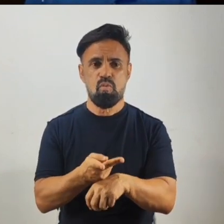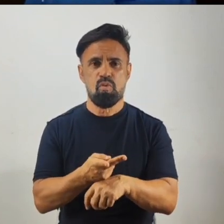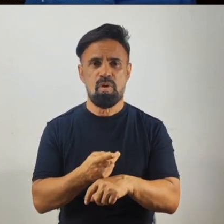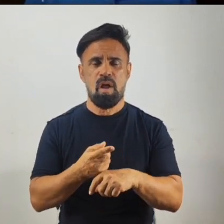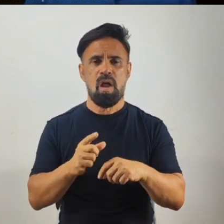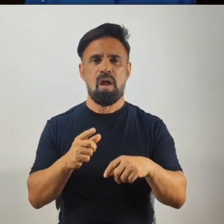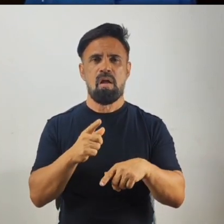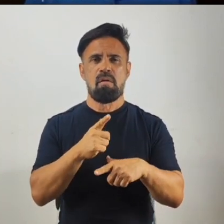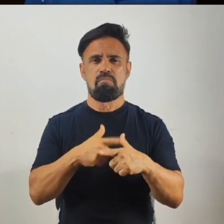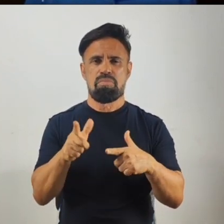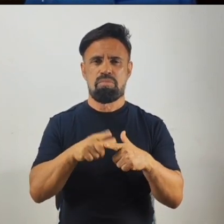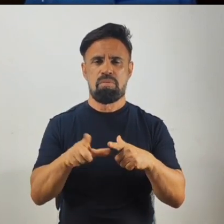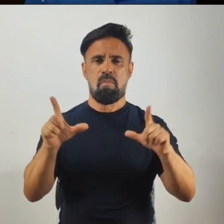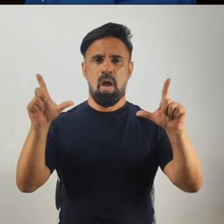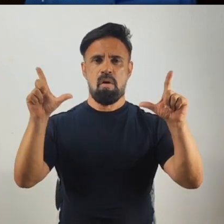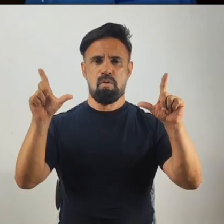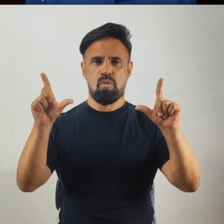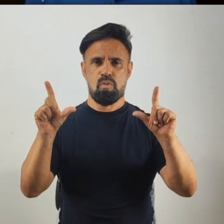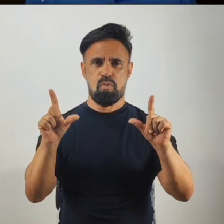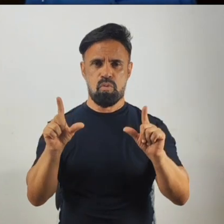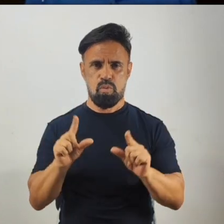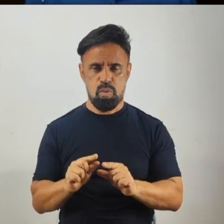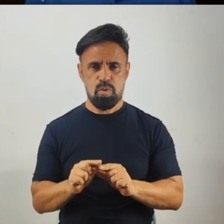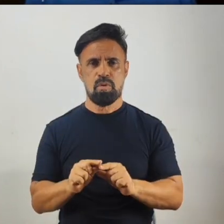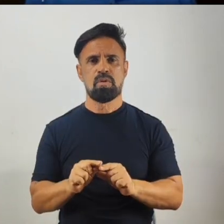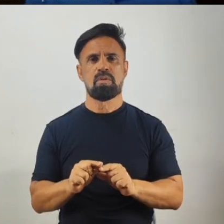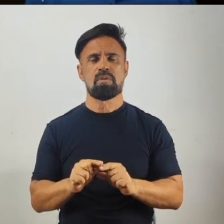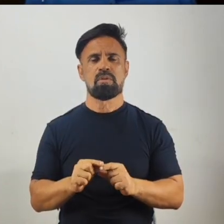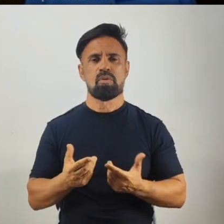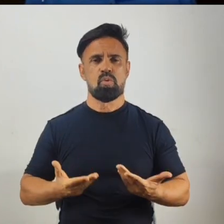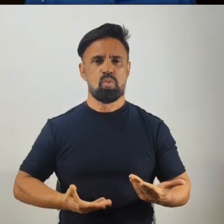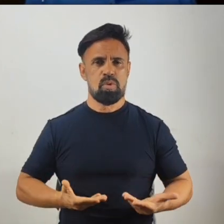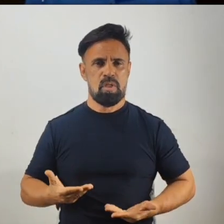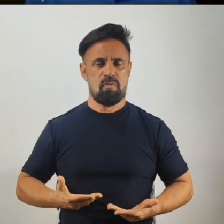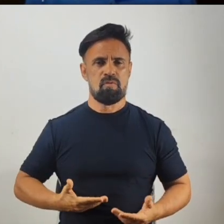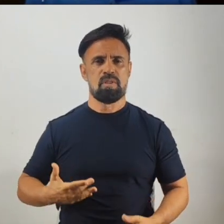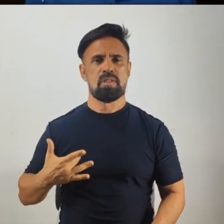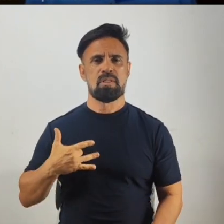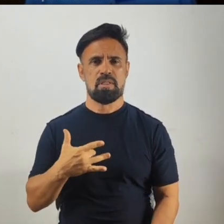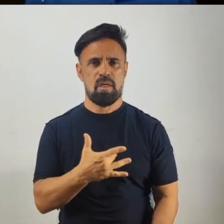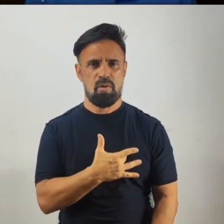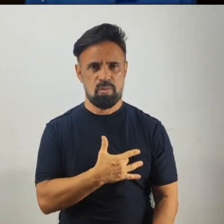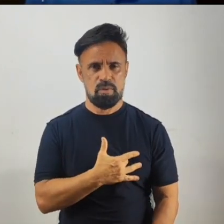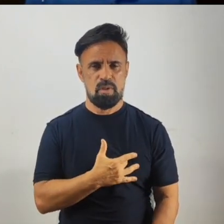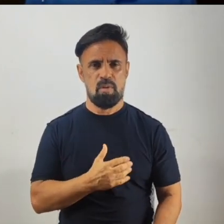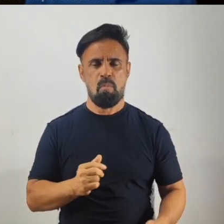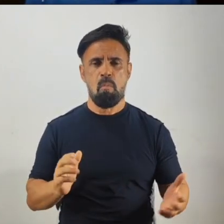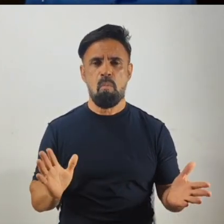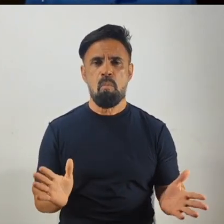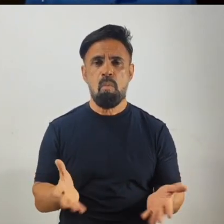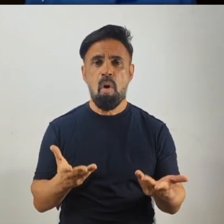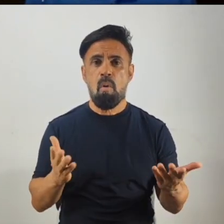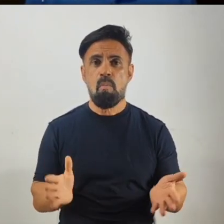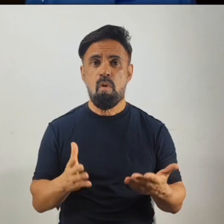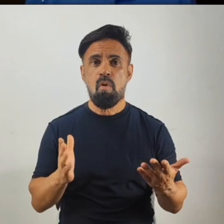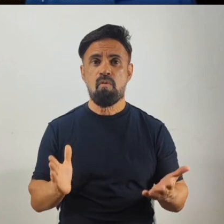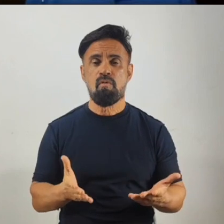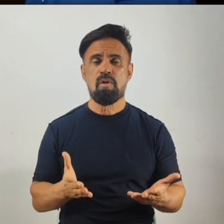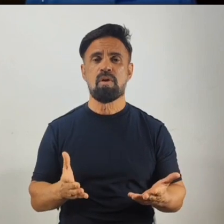disso, busca reduzir riscos inerentes à prestação dos serviços em